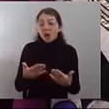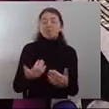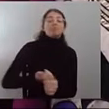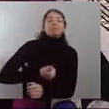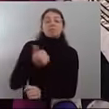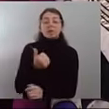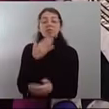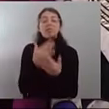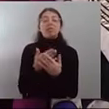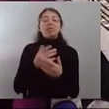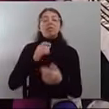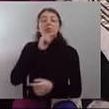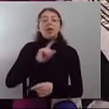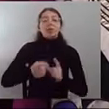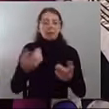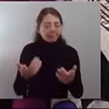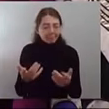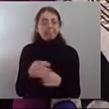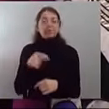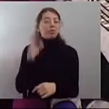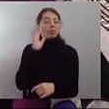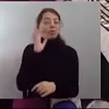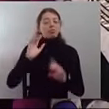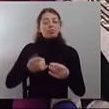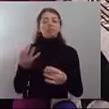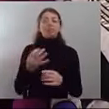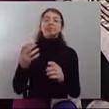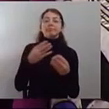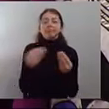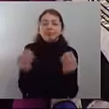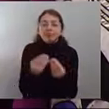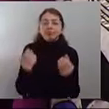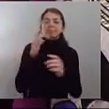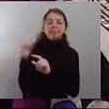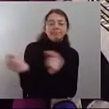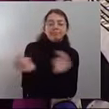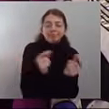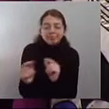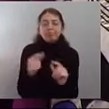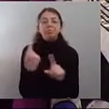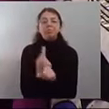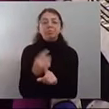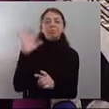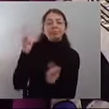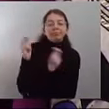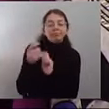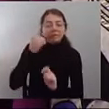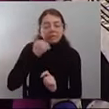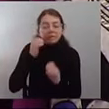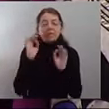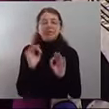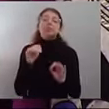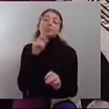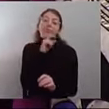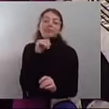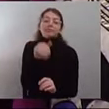dever, é aquilo que começámos aqui a fazer esta tarde, debater soluções para mitigar os efeitos de fenómenos climáticos extremos, que certamente se voltarão a fazer